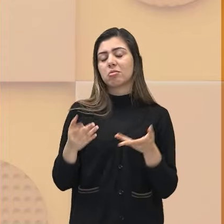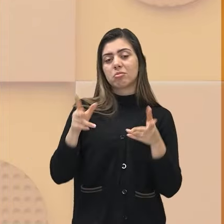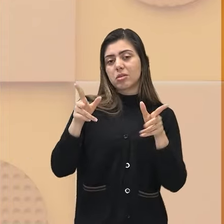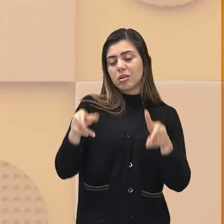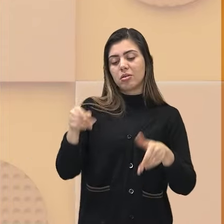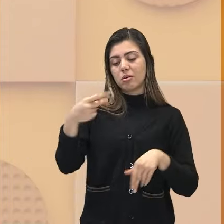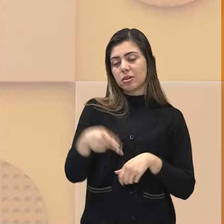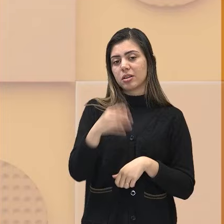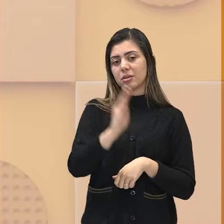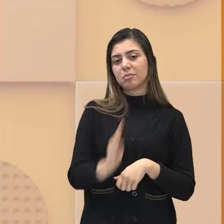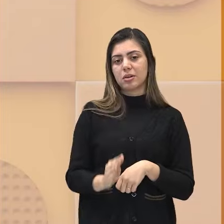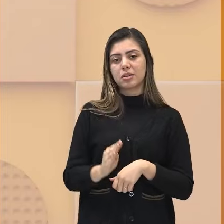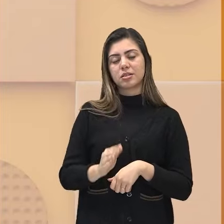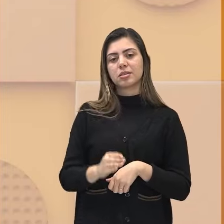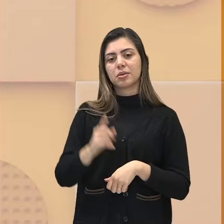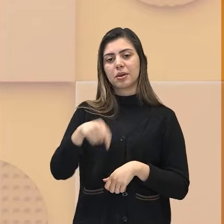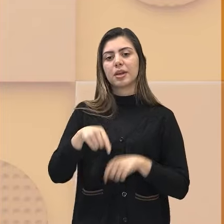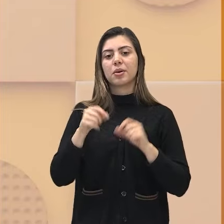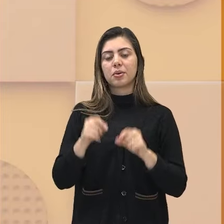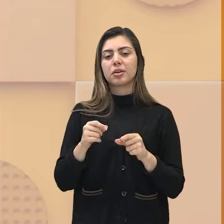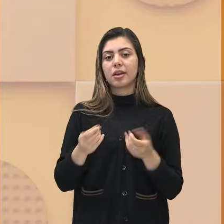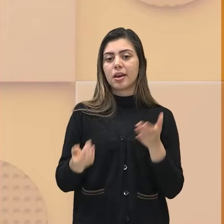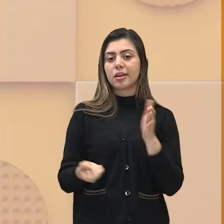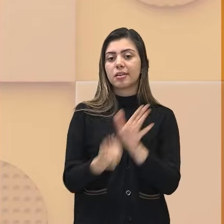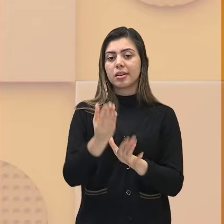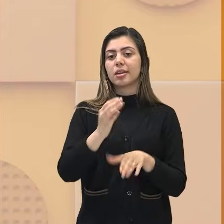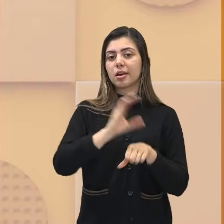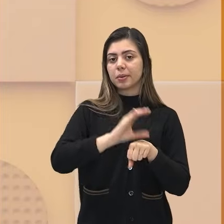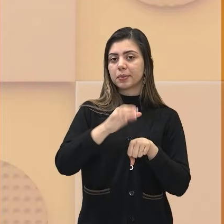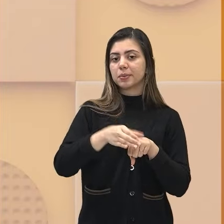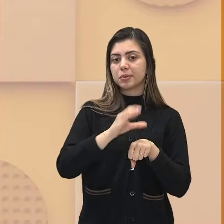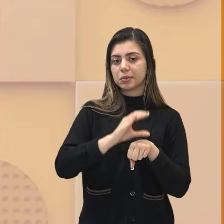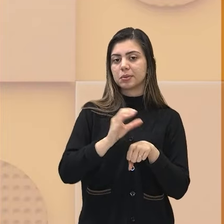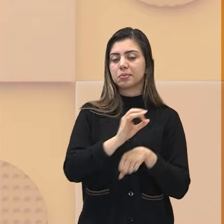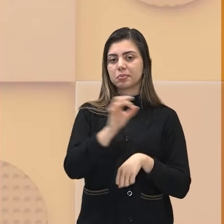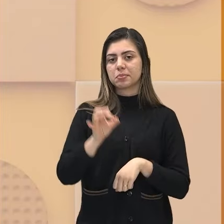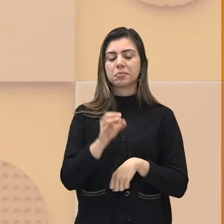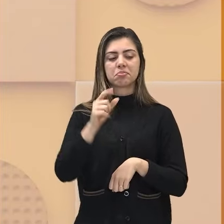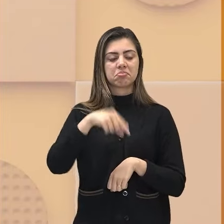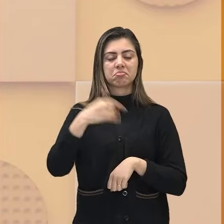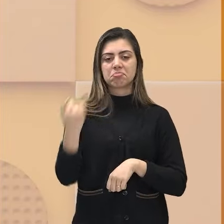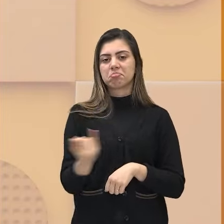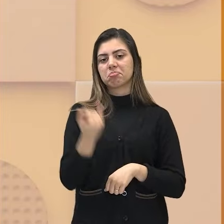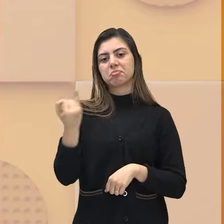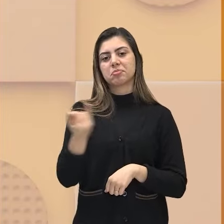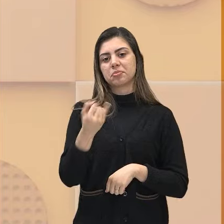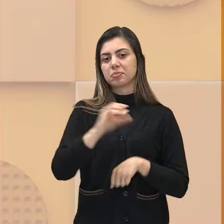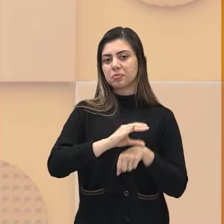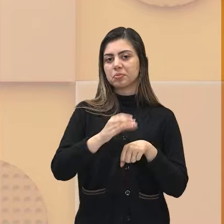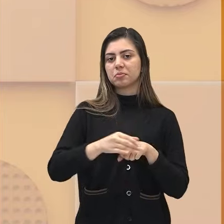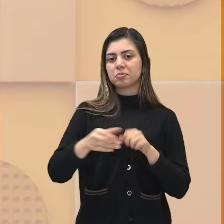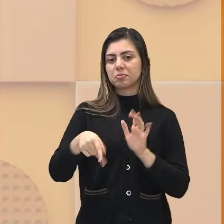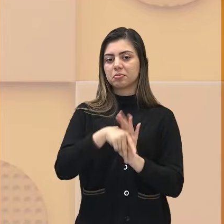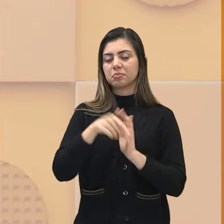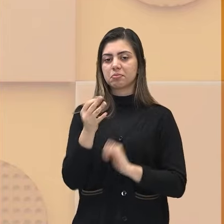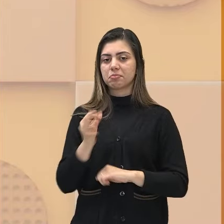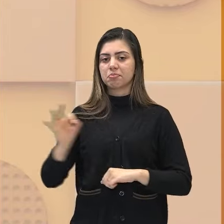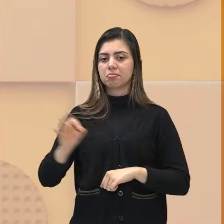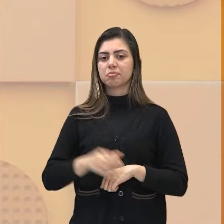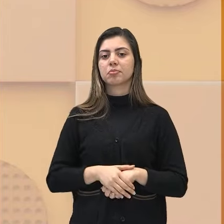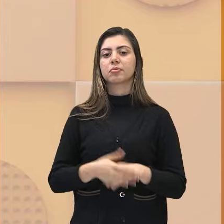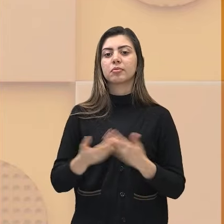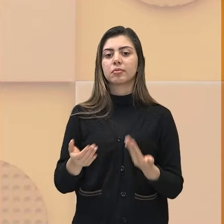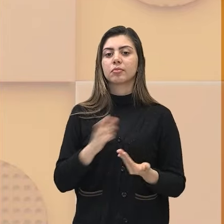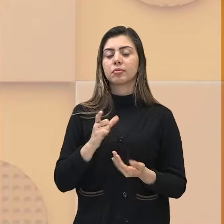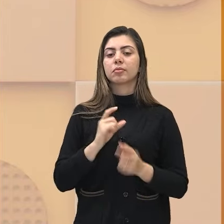de redação da Constituição, da nossa Carta Magna, né, que é a nossa Constituição Federal, que a última que está em vigor